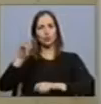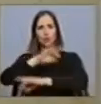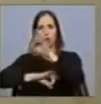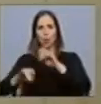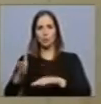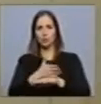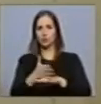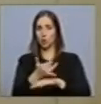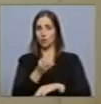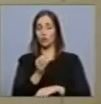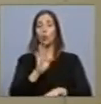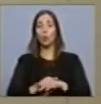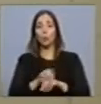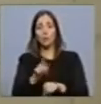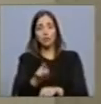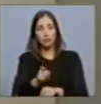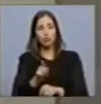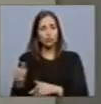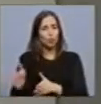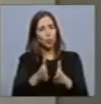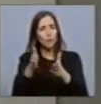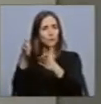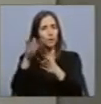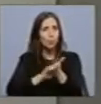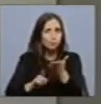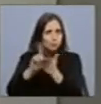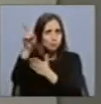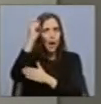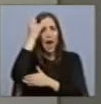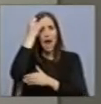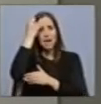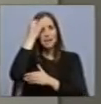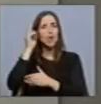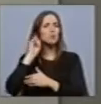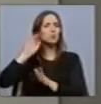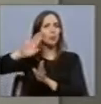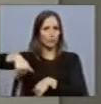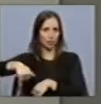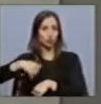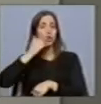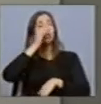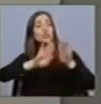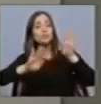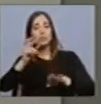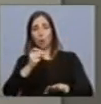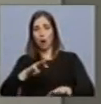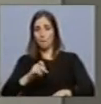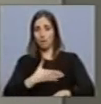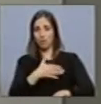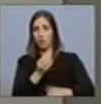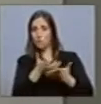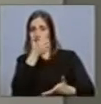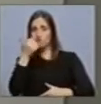XX. Por isso, a descoberta do caminho marítimo para a Índia é menos importante que a exposição de Amadeu na Liga Naval de